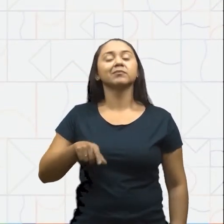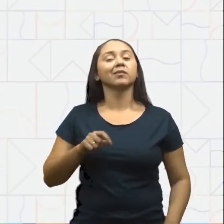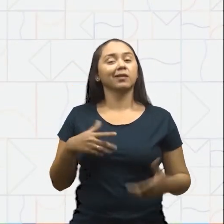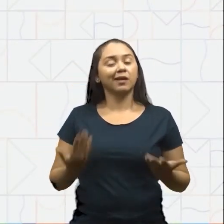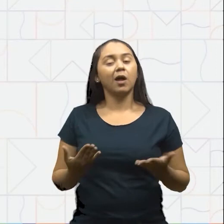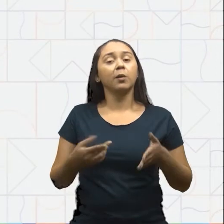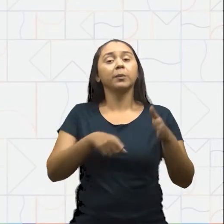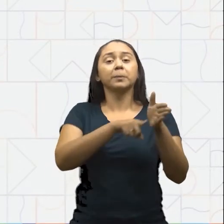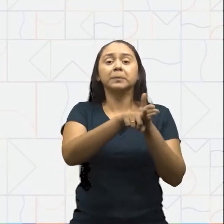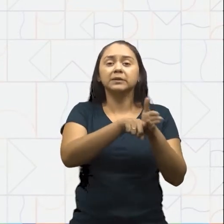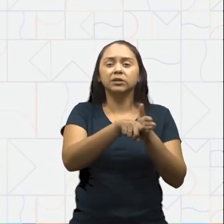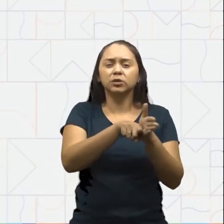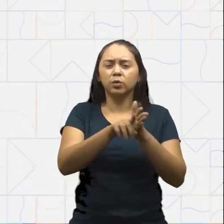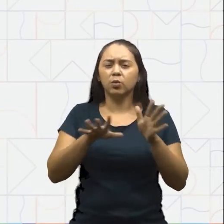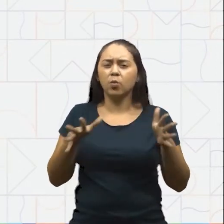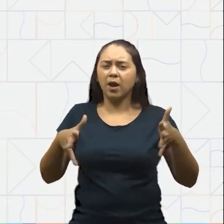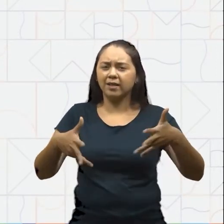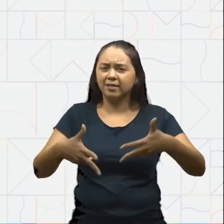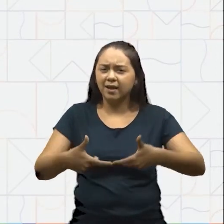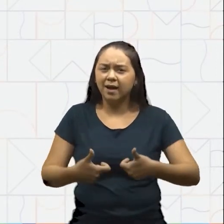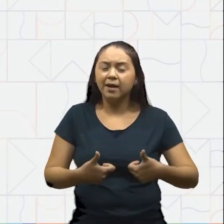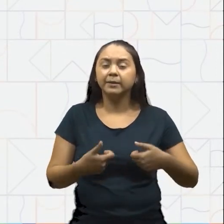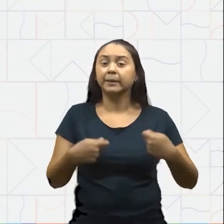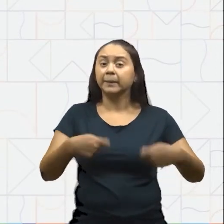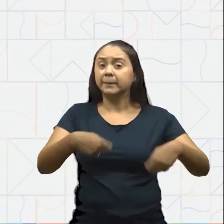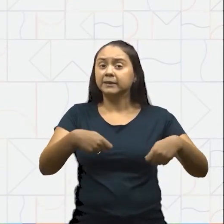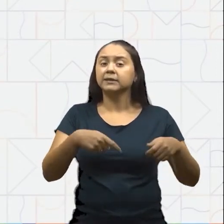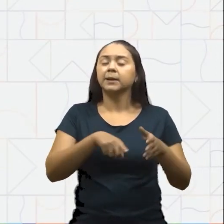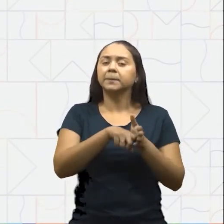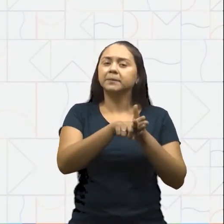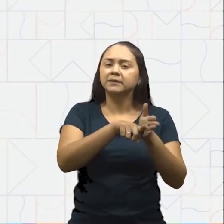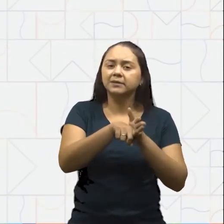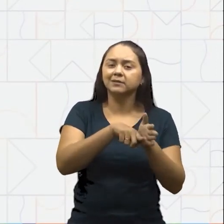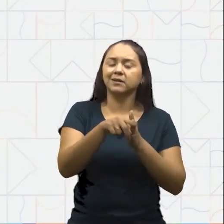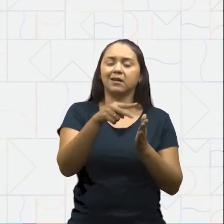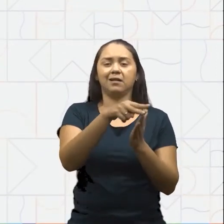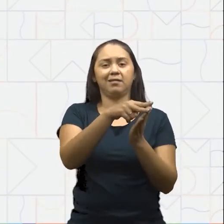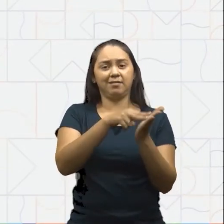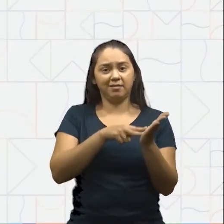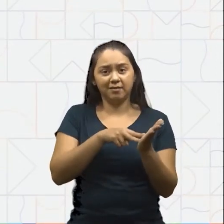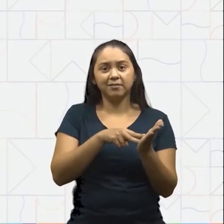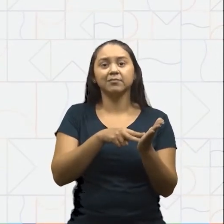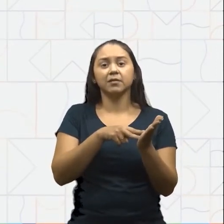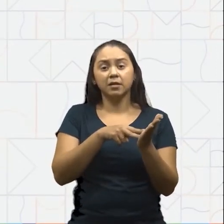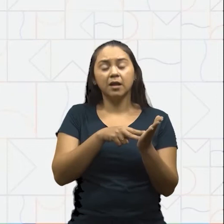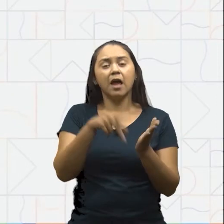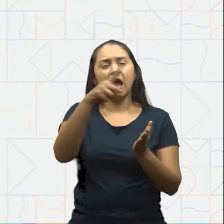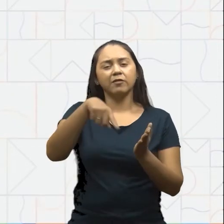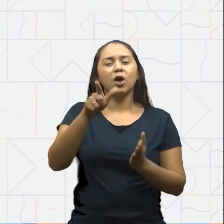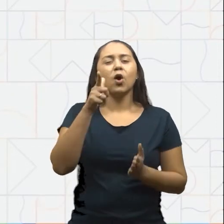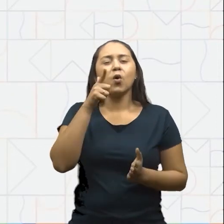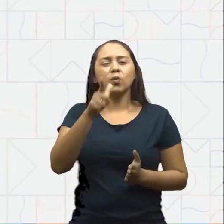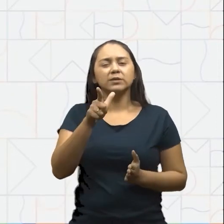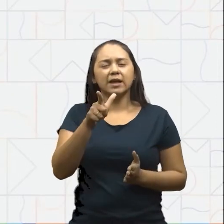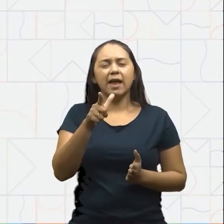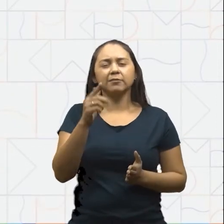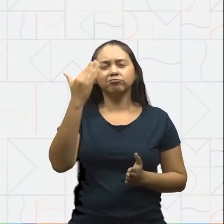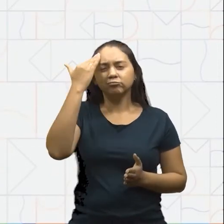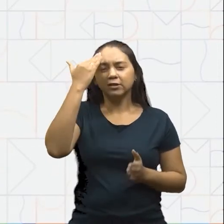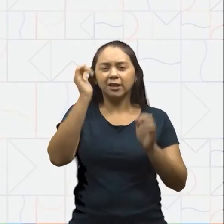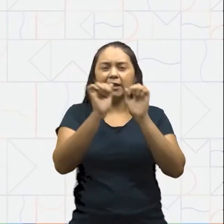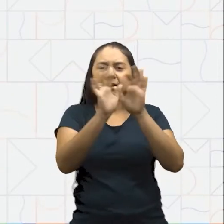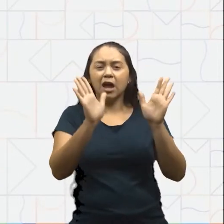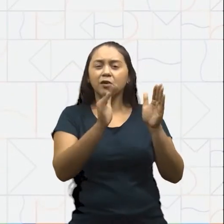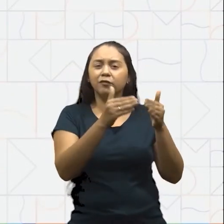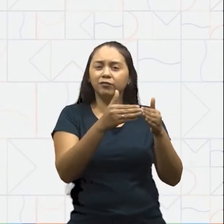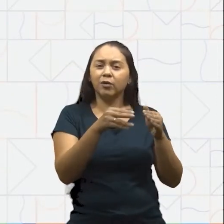ser um pesquisador de qualidade, precisamos estudar e ler bastante. Só assim você vira especialista em determinado